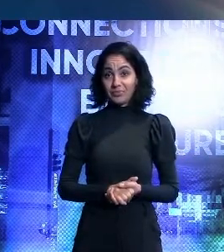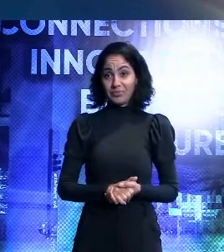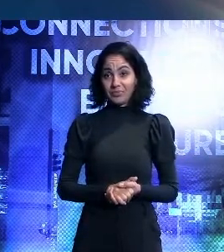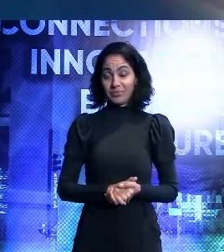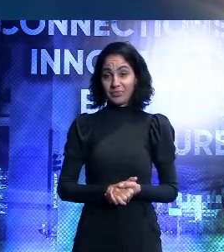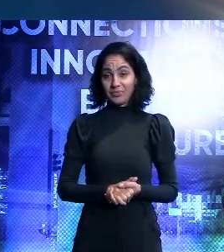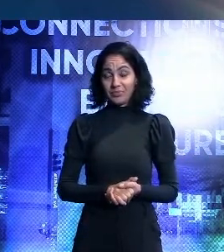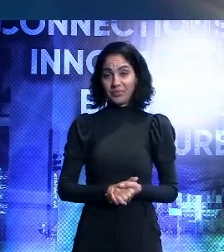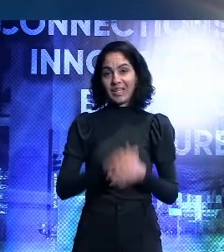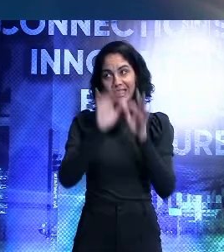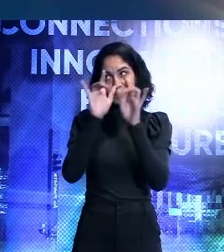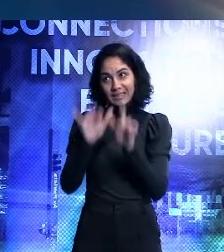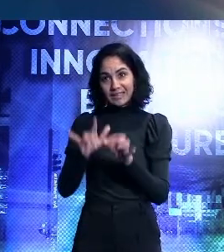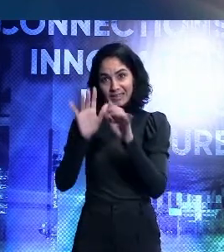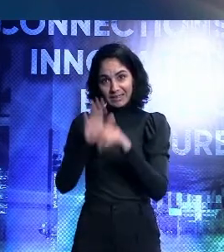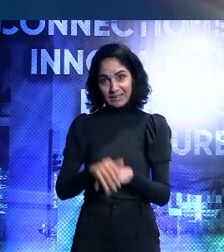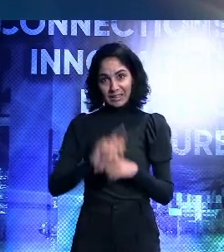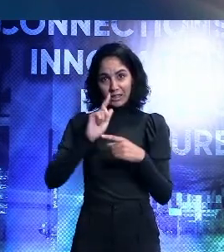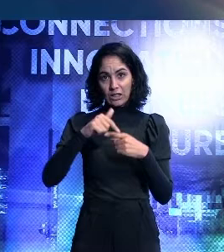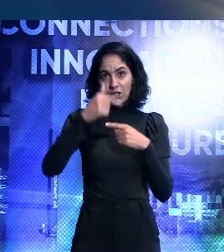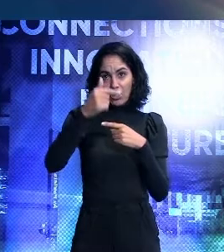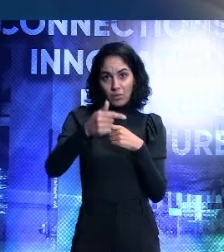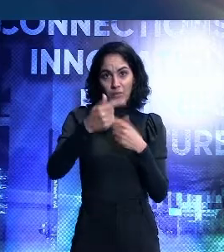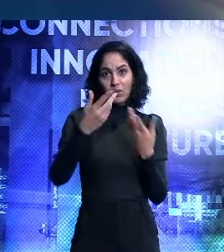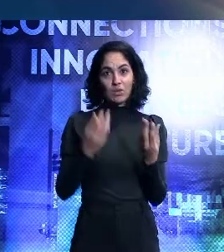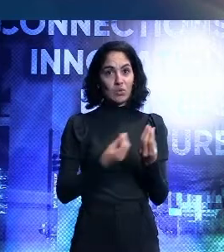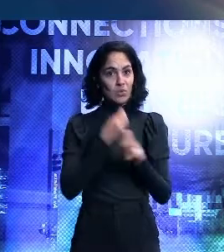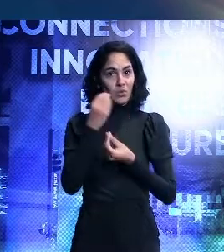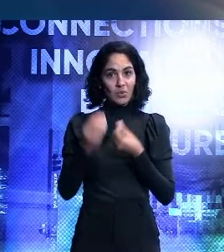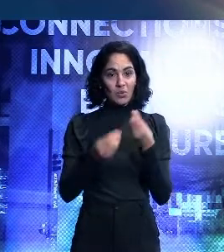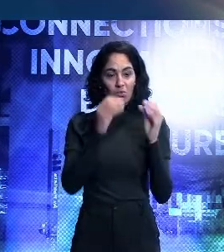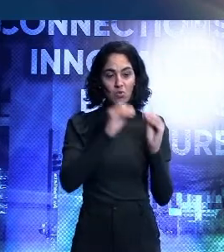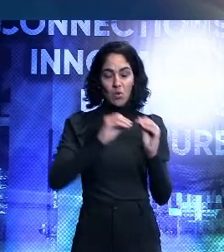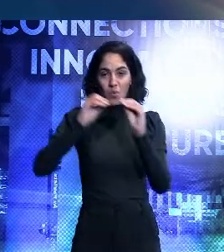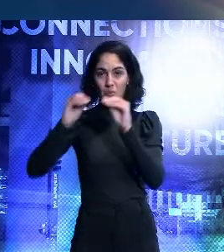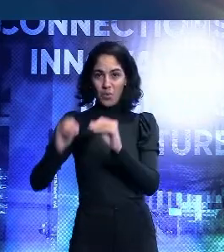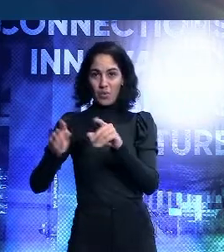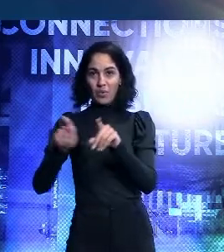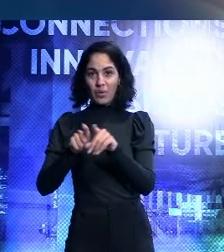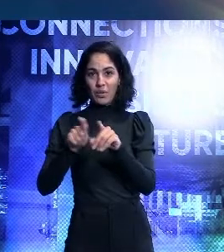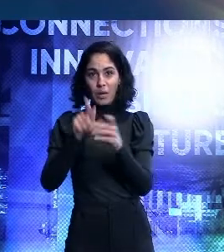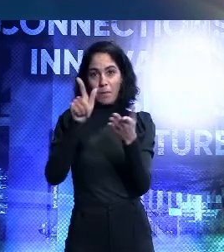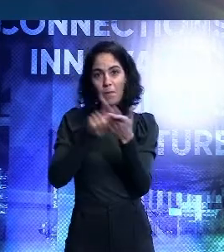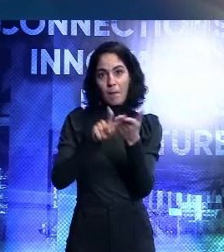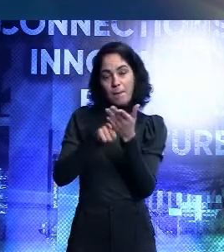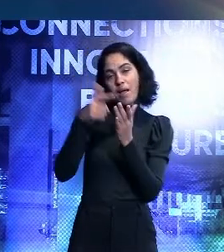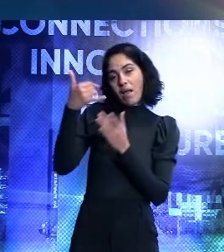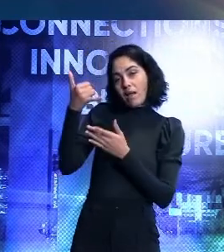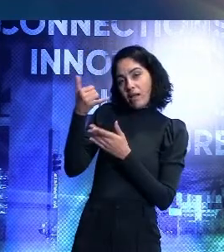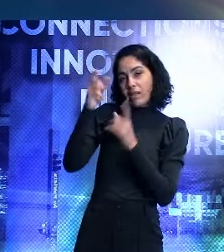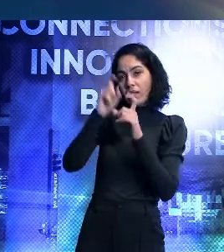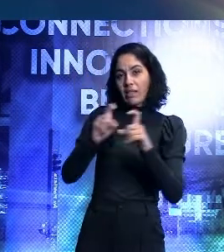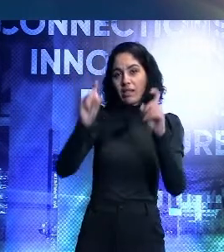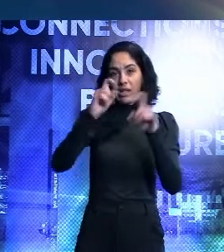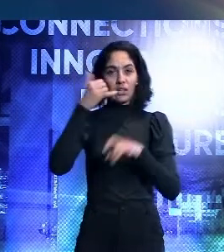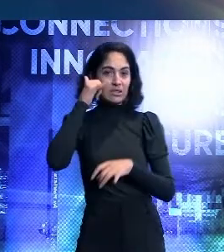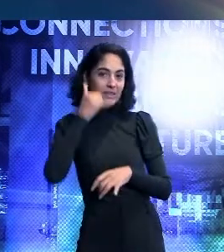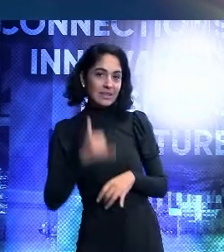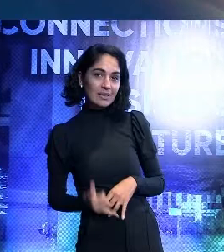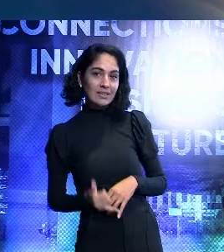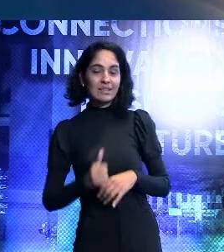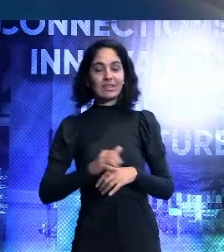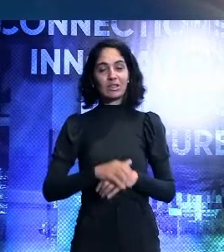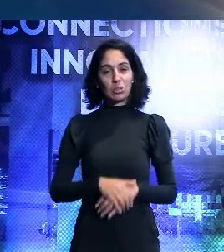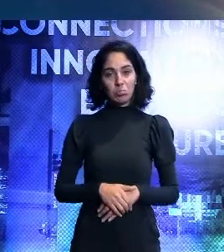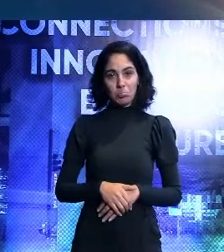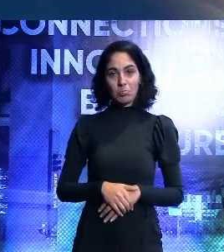escrita. Em seguida evoluiu para papiro, olha, portabilidade. Depois papel e caneta, hoje computador, celular e assim por diante.